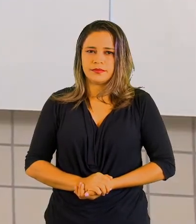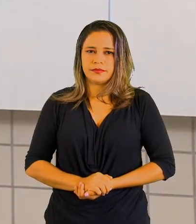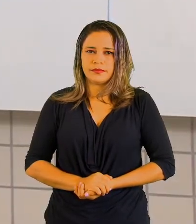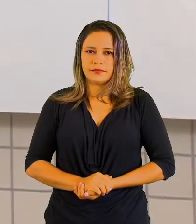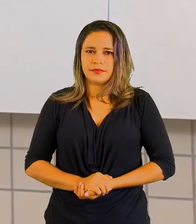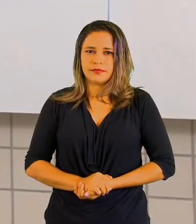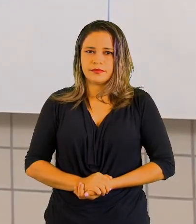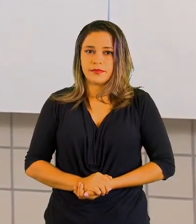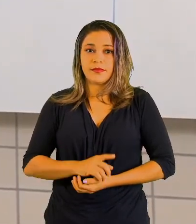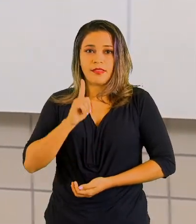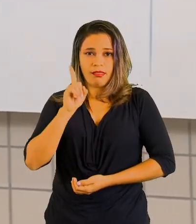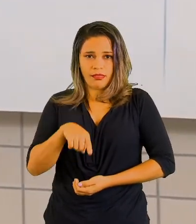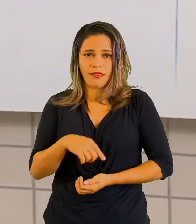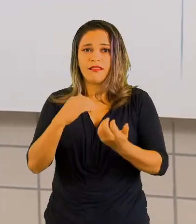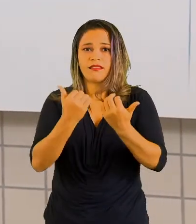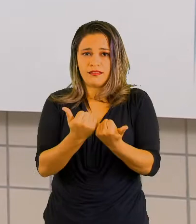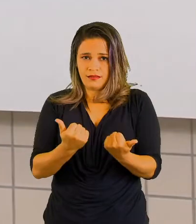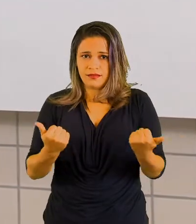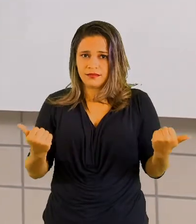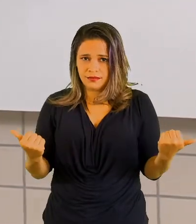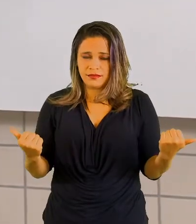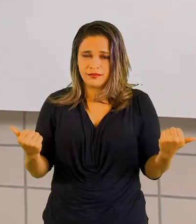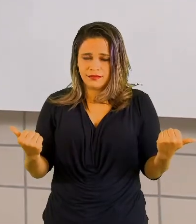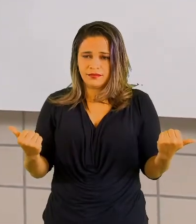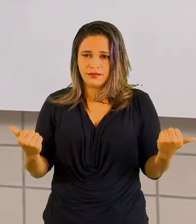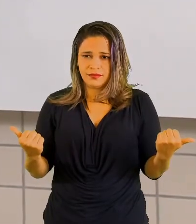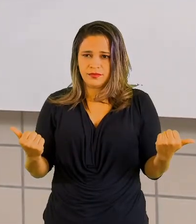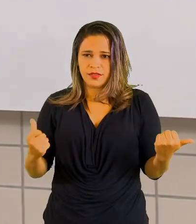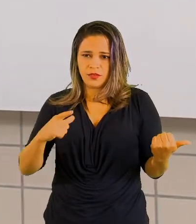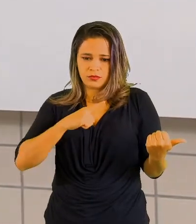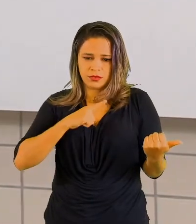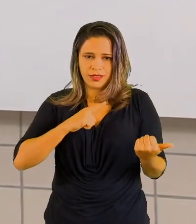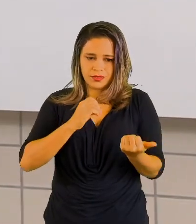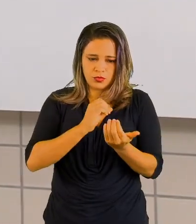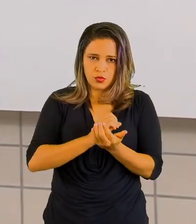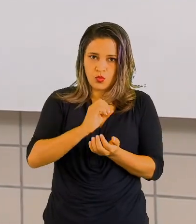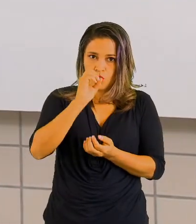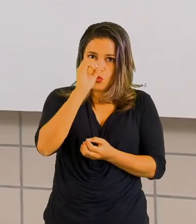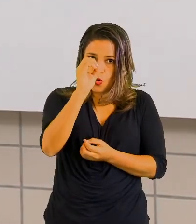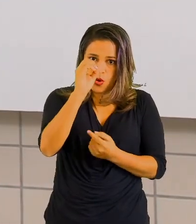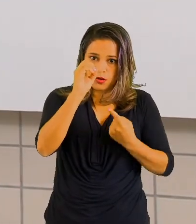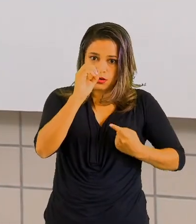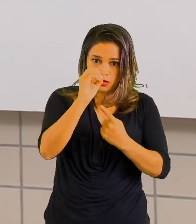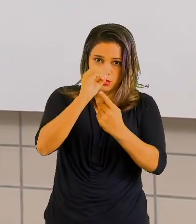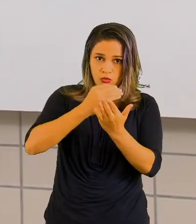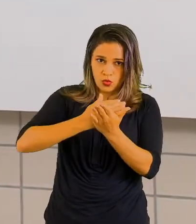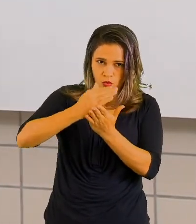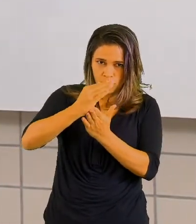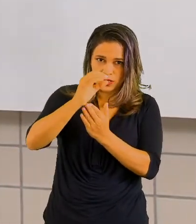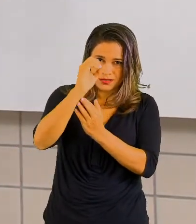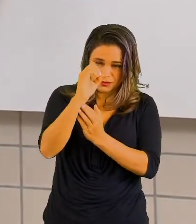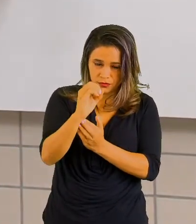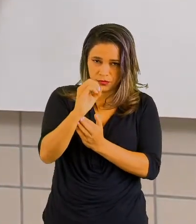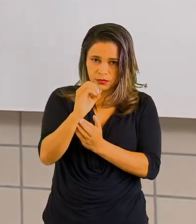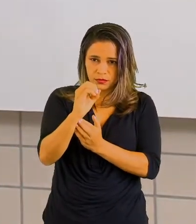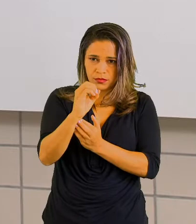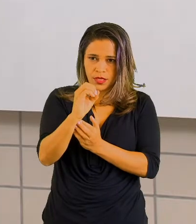Nessa reta numérica, eu tenho aqui o ponto O, que é a origem das posições, e tenho aqui o ponto